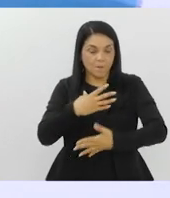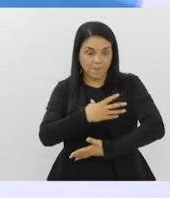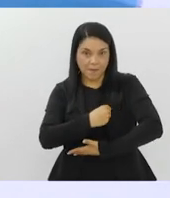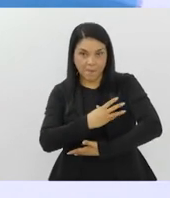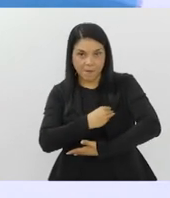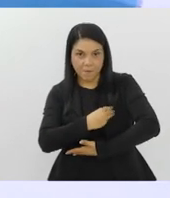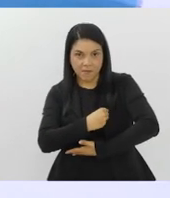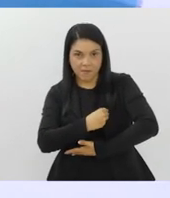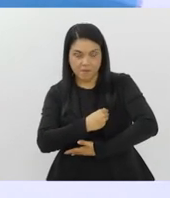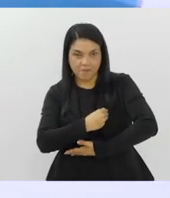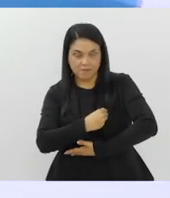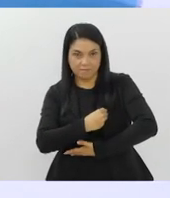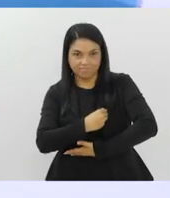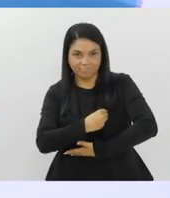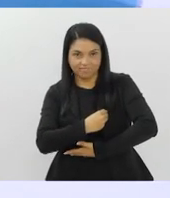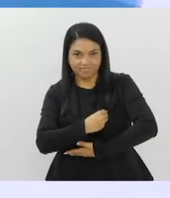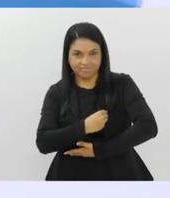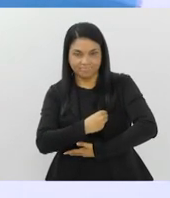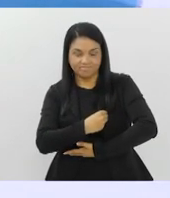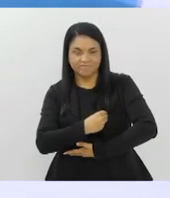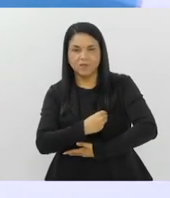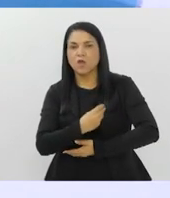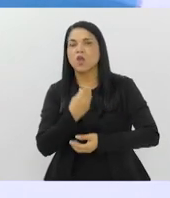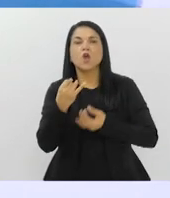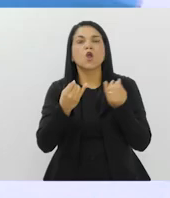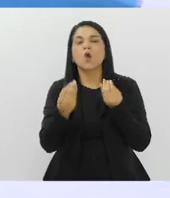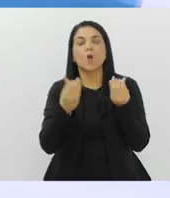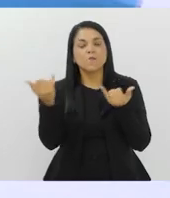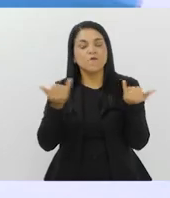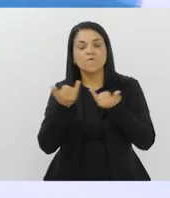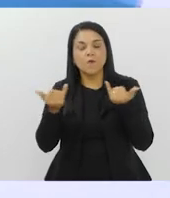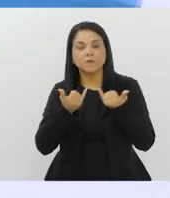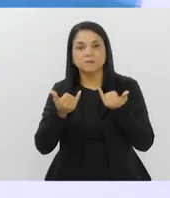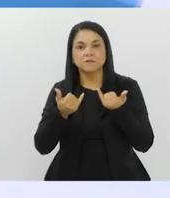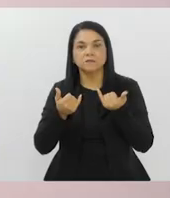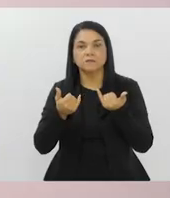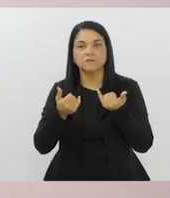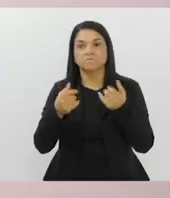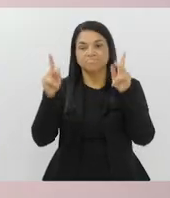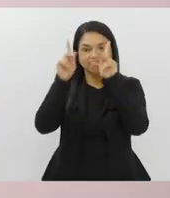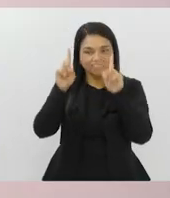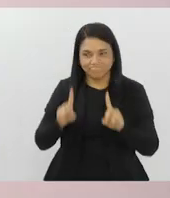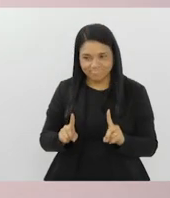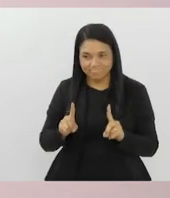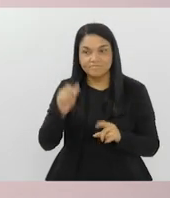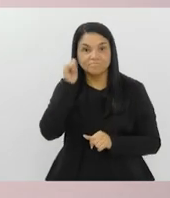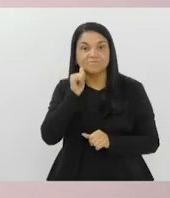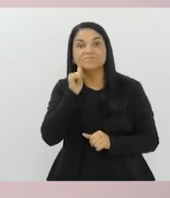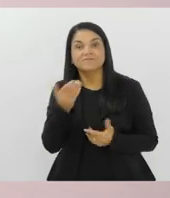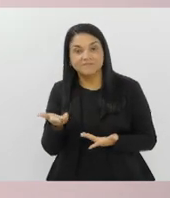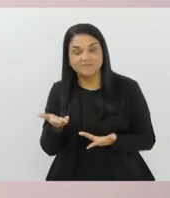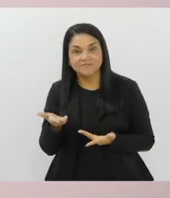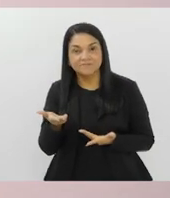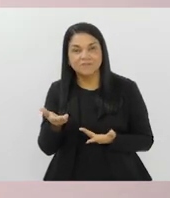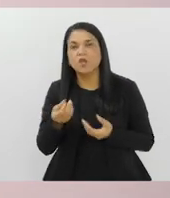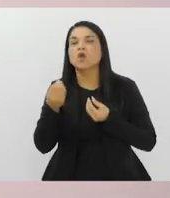materno. Como chega a informação para as mulheres PCDs? Como chega a informação